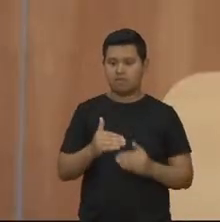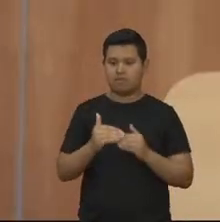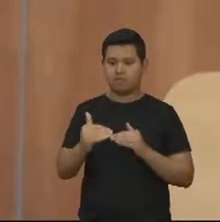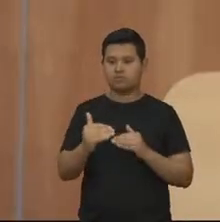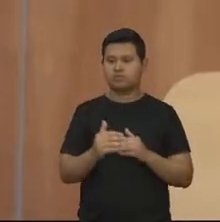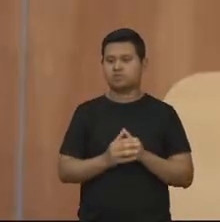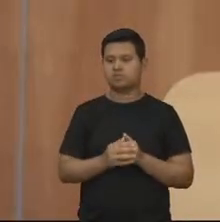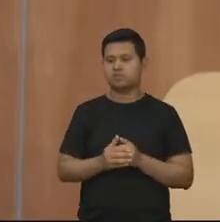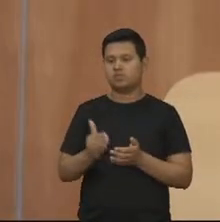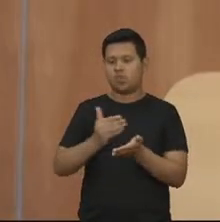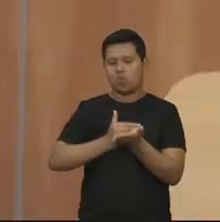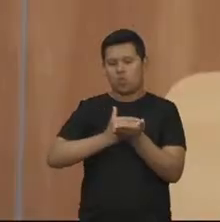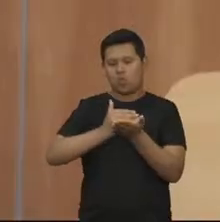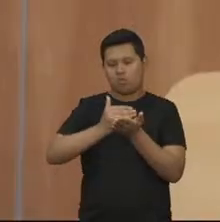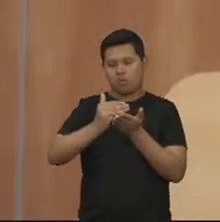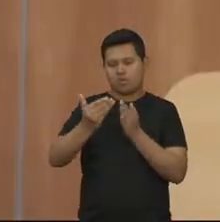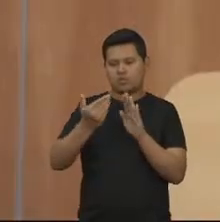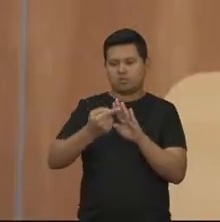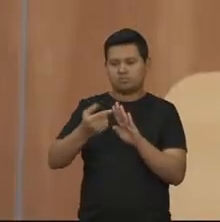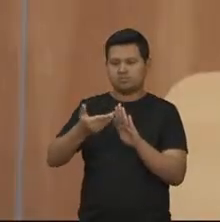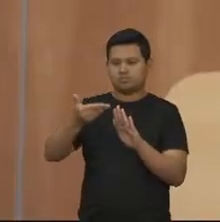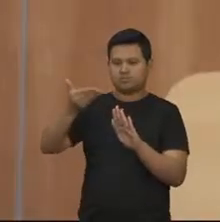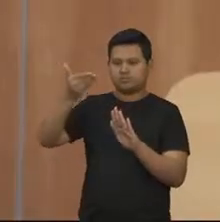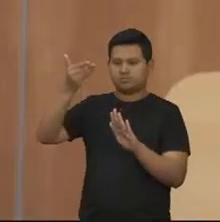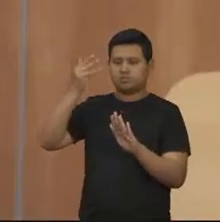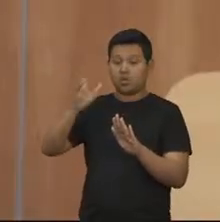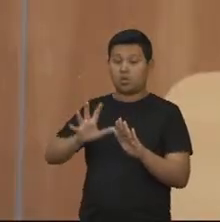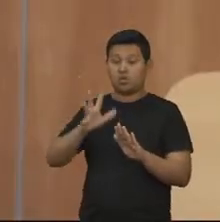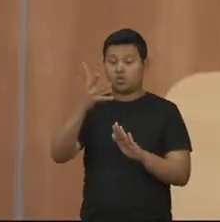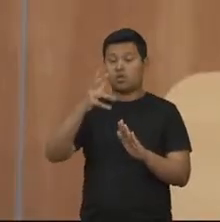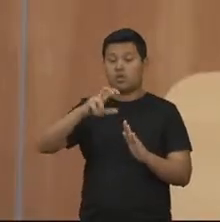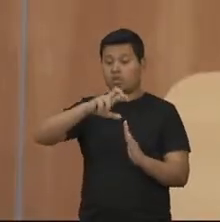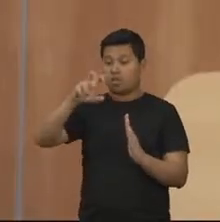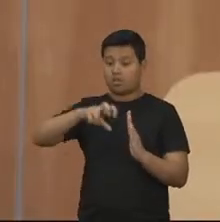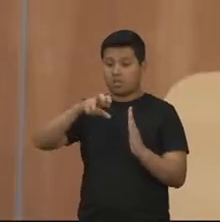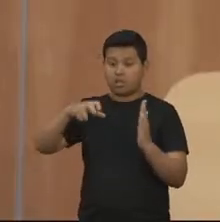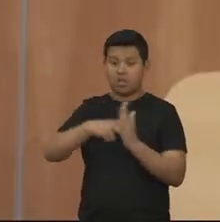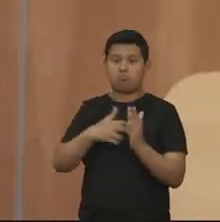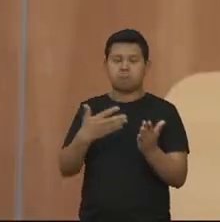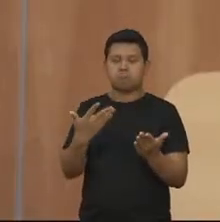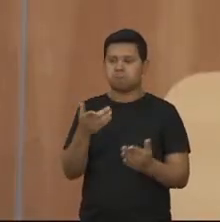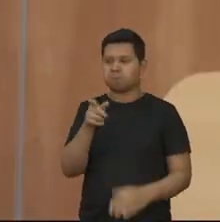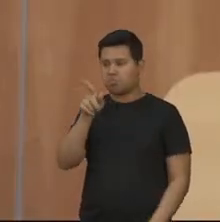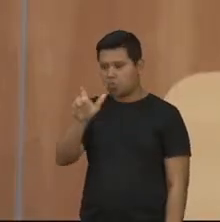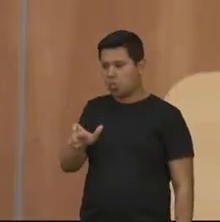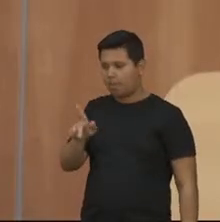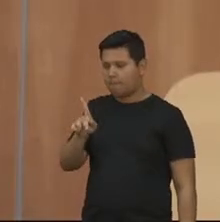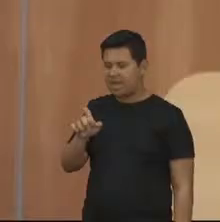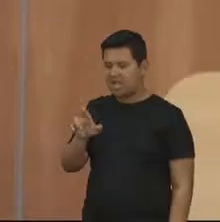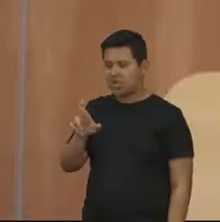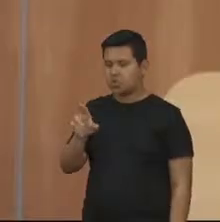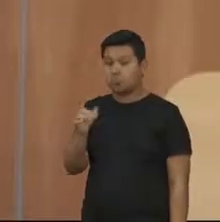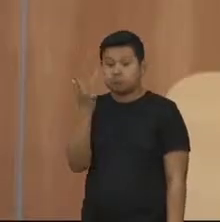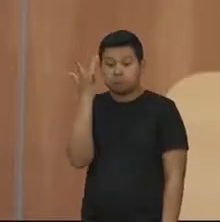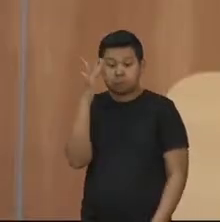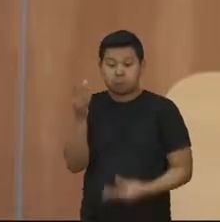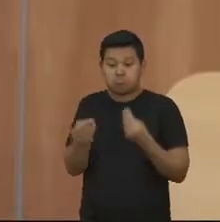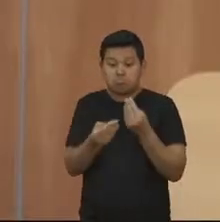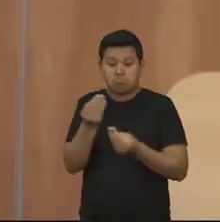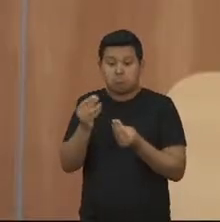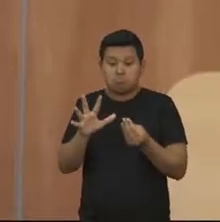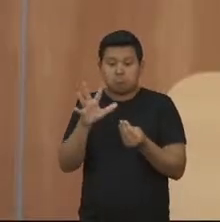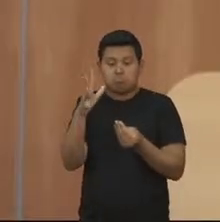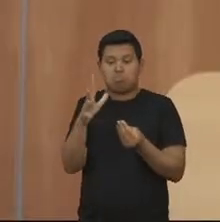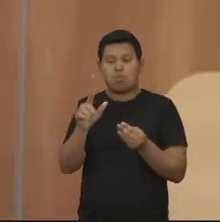No começo desse ano, aconteceu um acidente que o seu Pedro não sabe explicar muito bem a causa. Ele especula